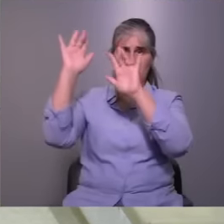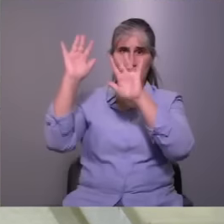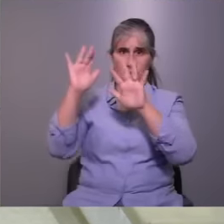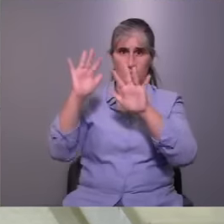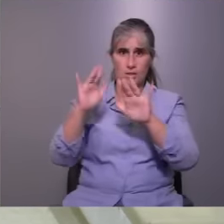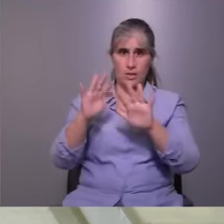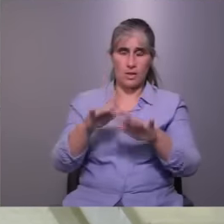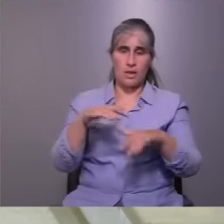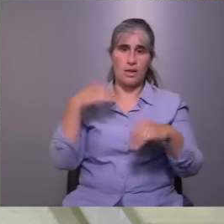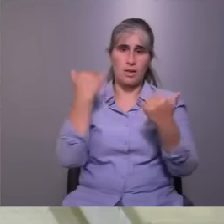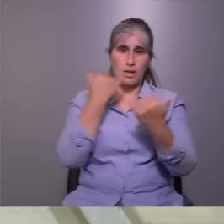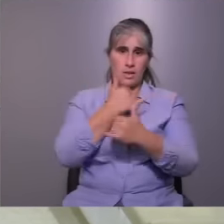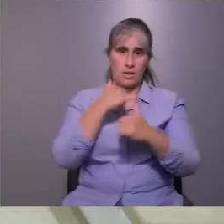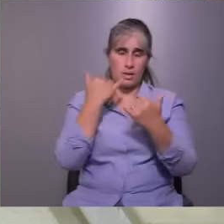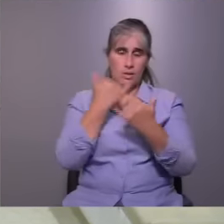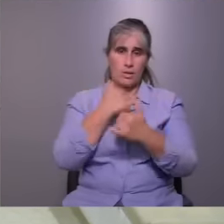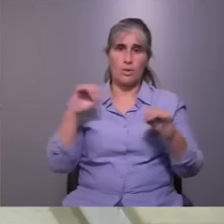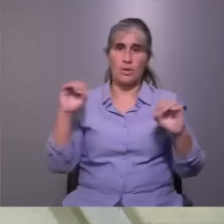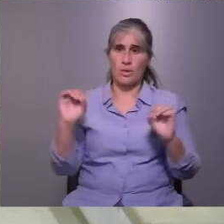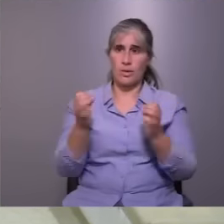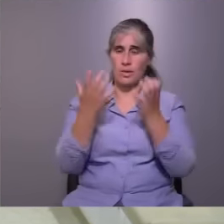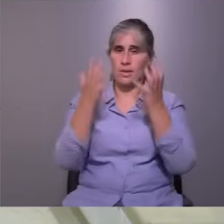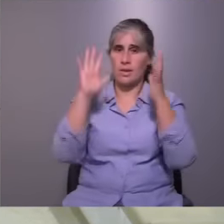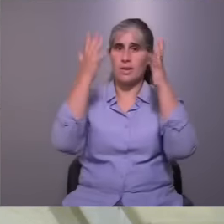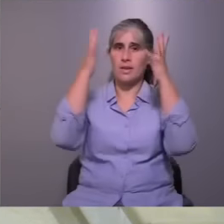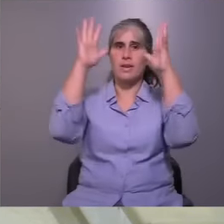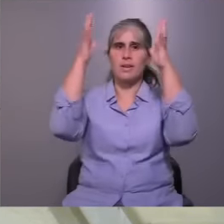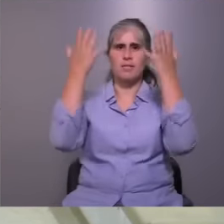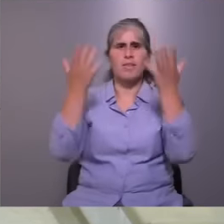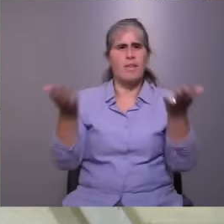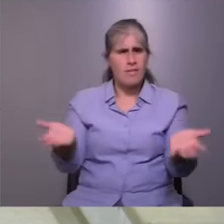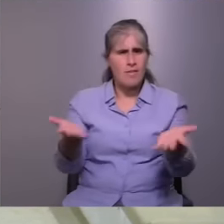Cantamos todos: Lumen Christi,